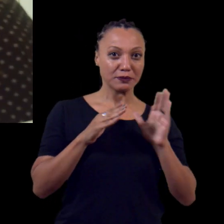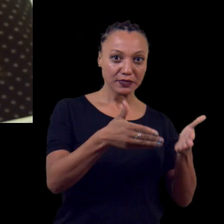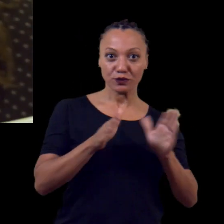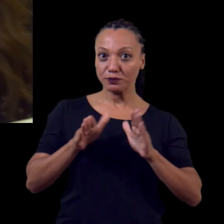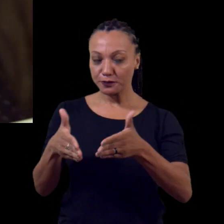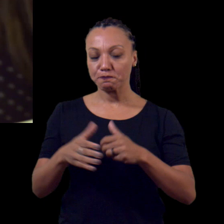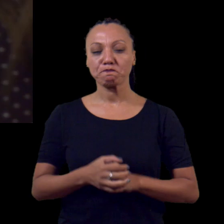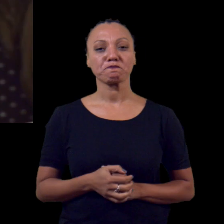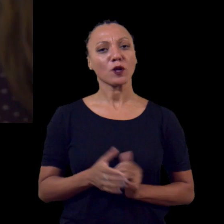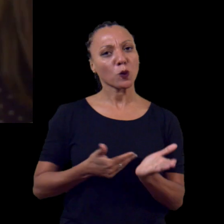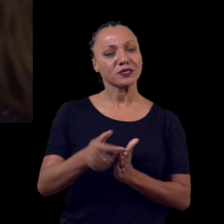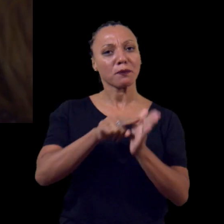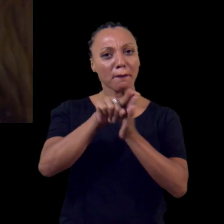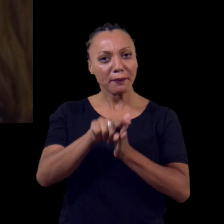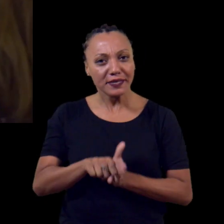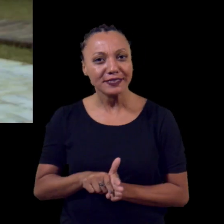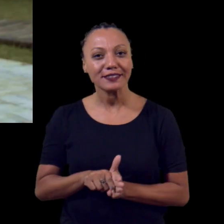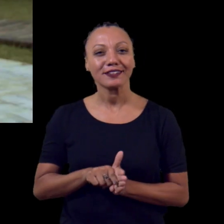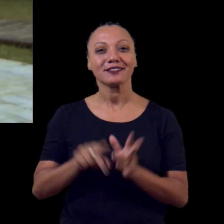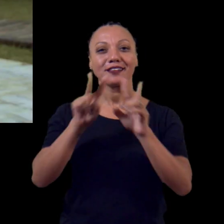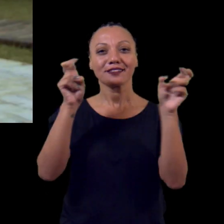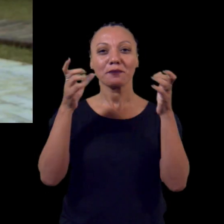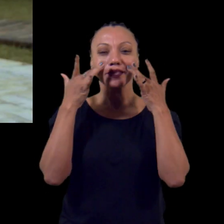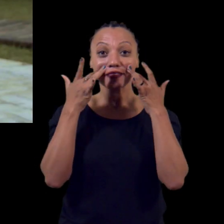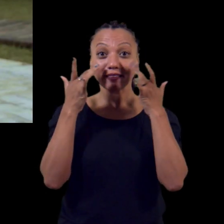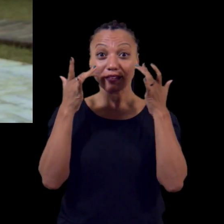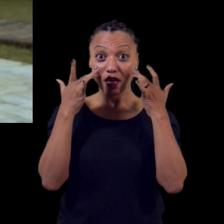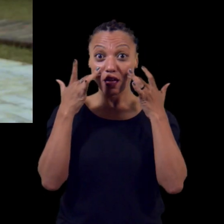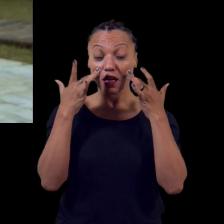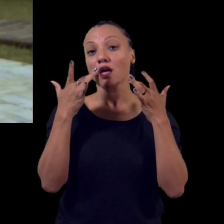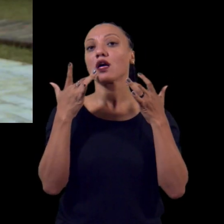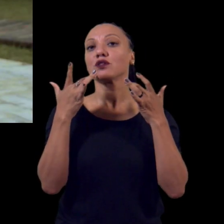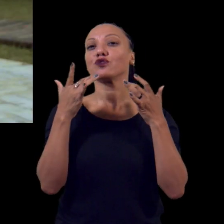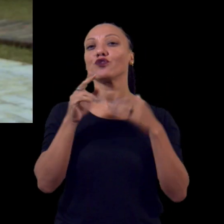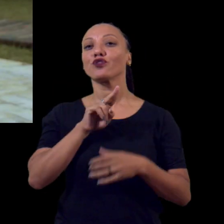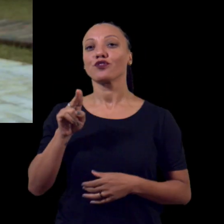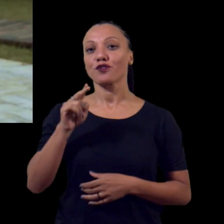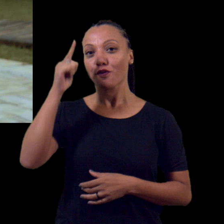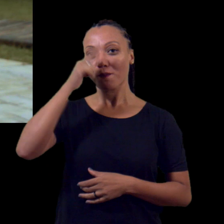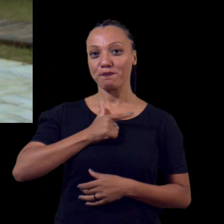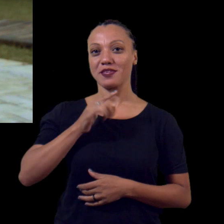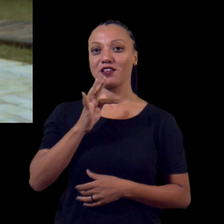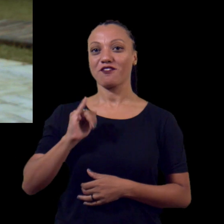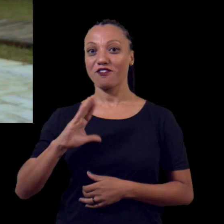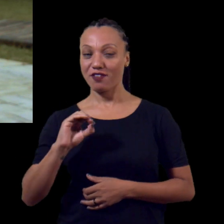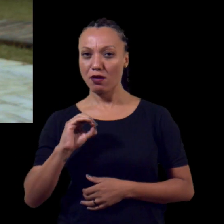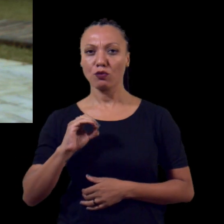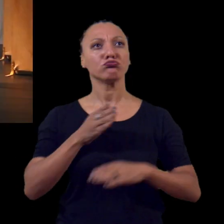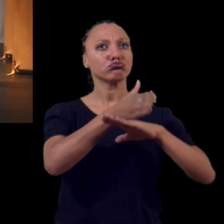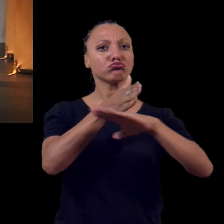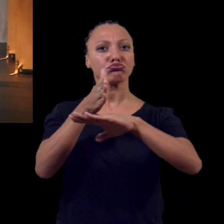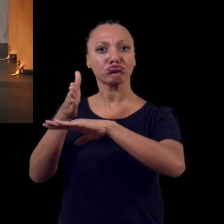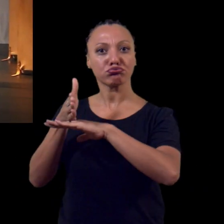aí começamos a pesquisa em torno do espetáculo teatral, que ainda corre e viaja, chamado Feio.